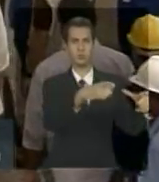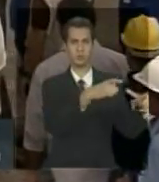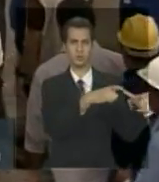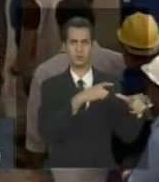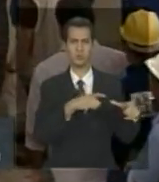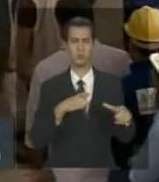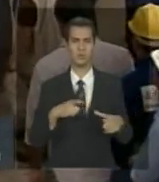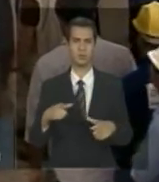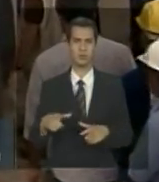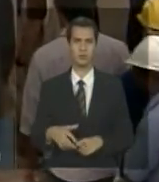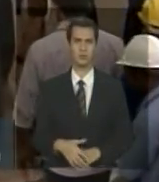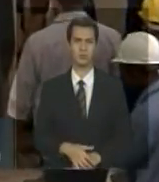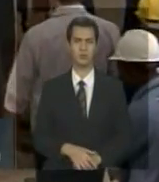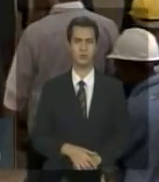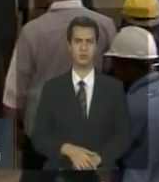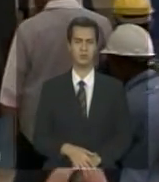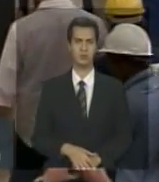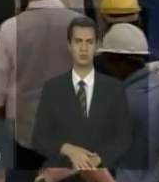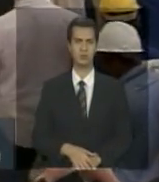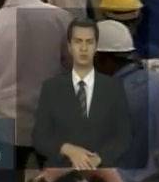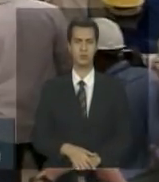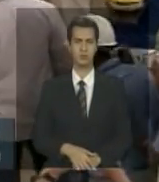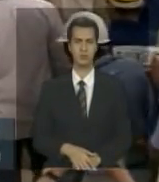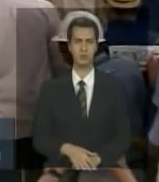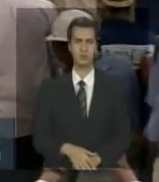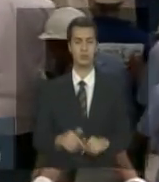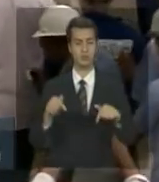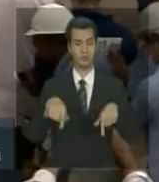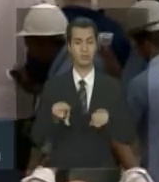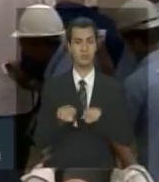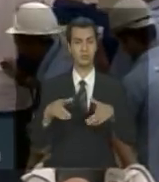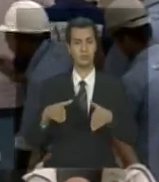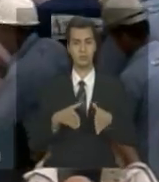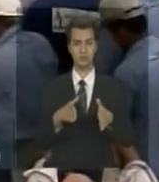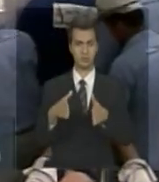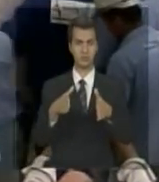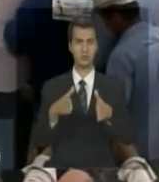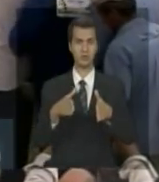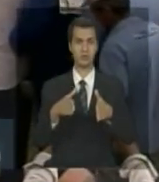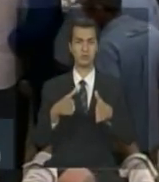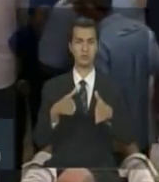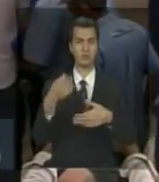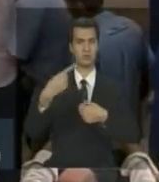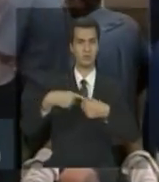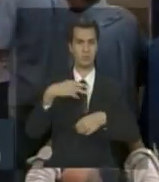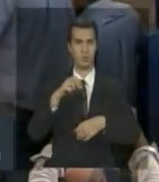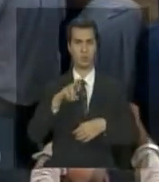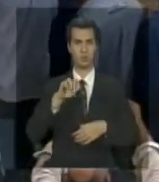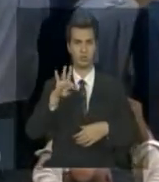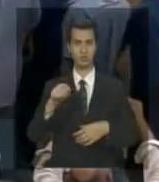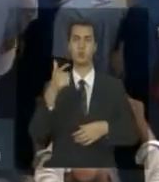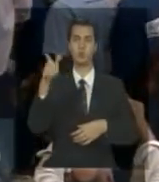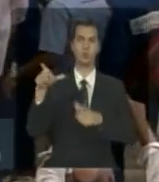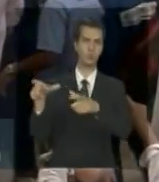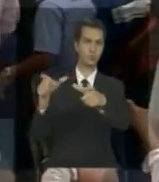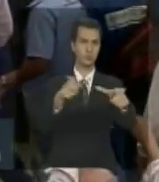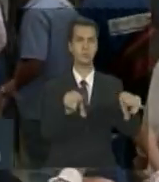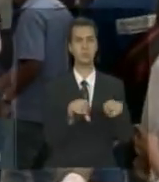outros trechos, além desse trecho 6 que fica em Mauriti.